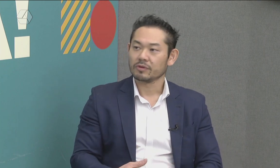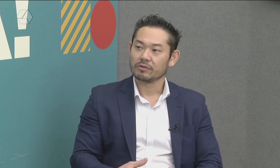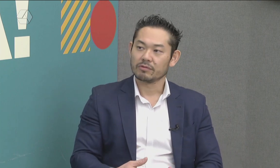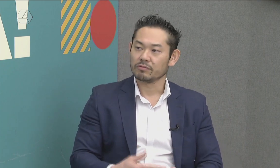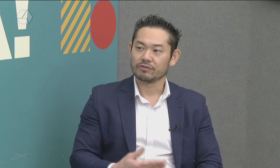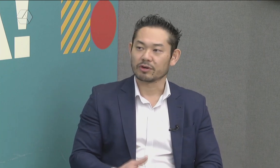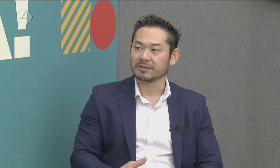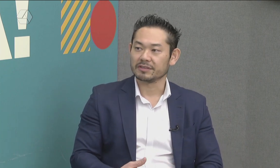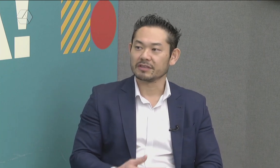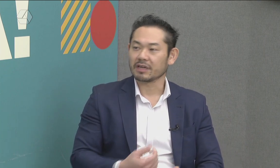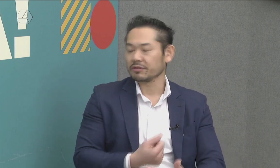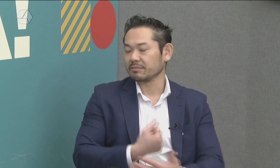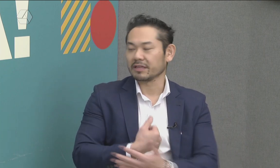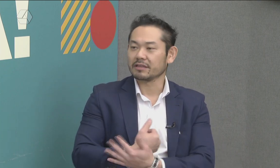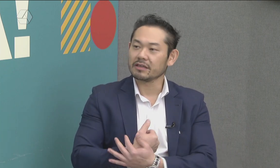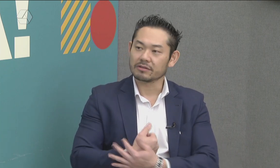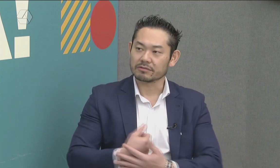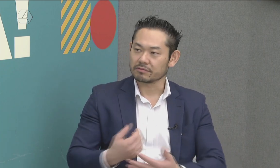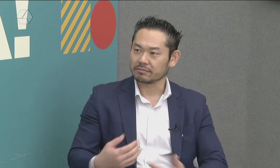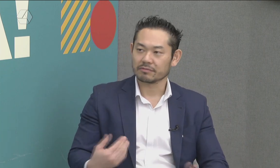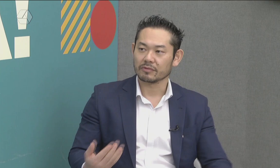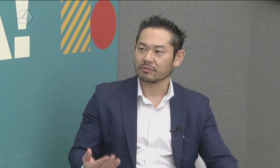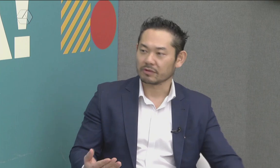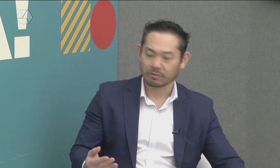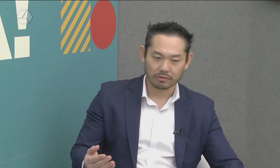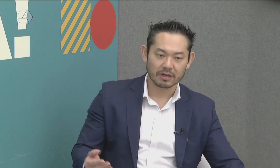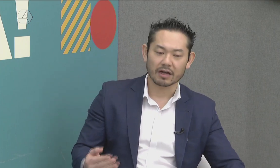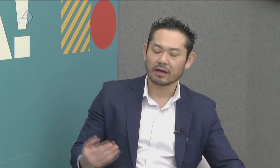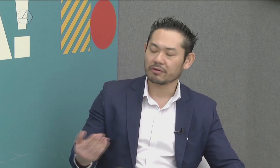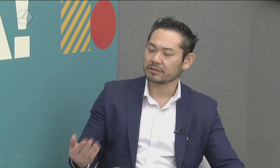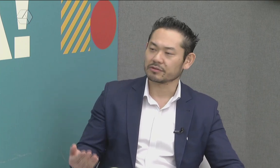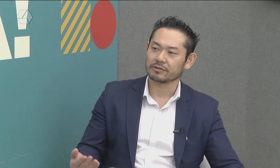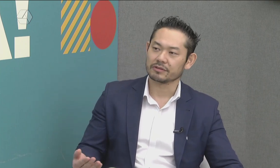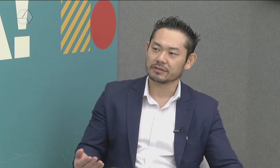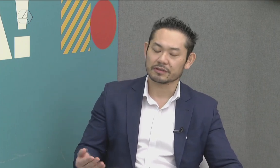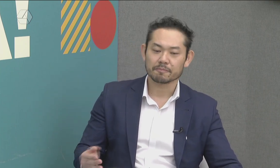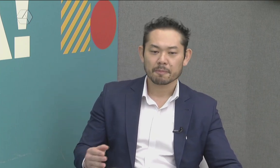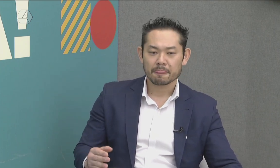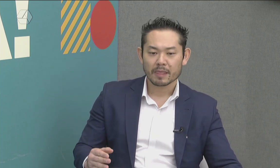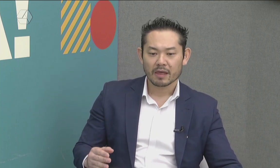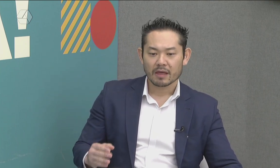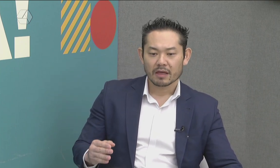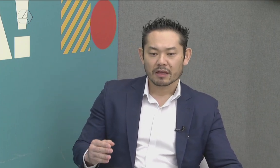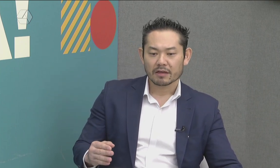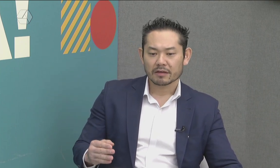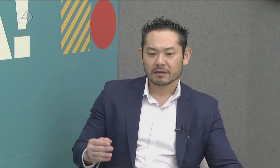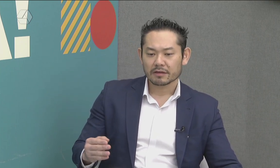romper de forma acidental, você bater em algum local, essas coisas assim.